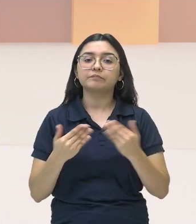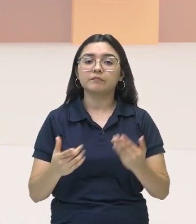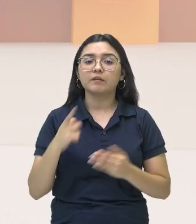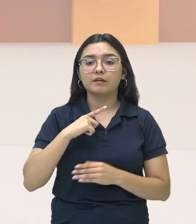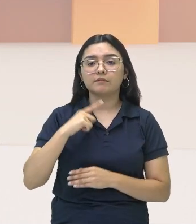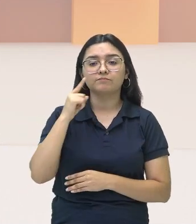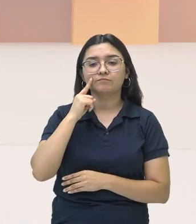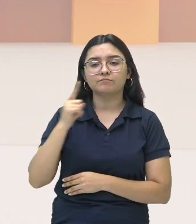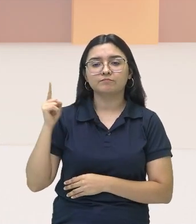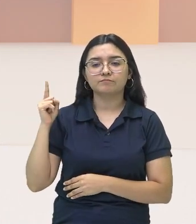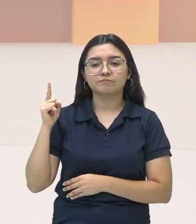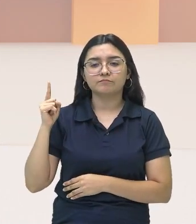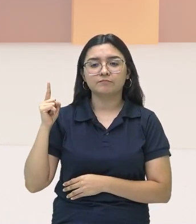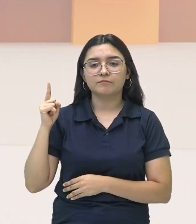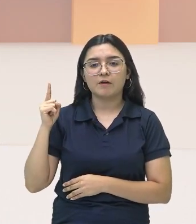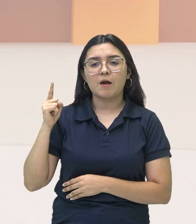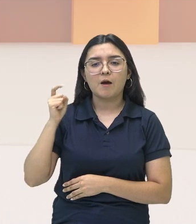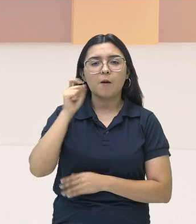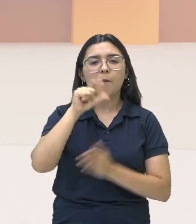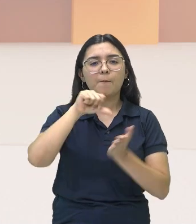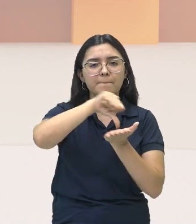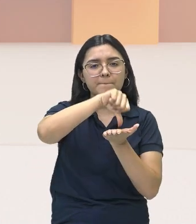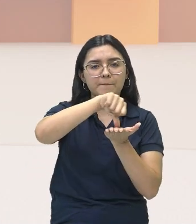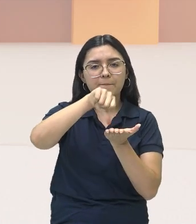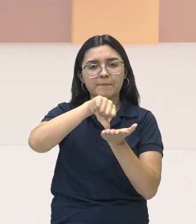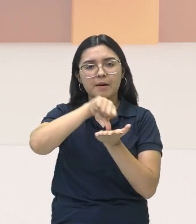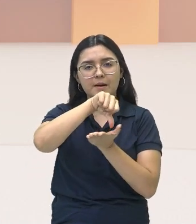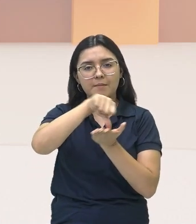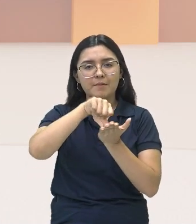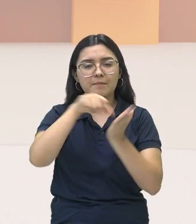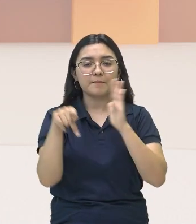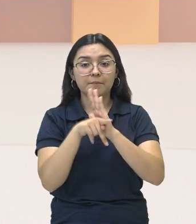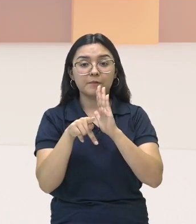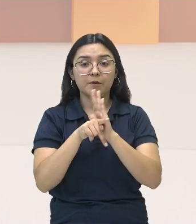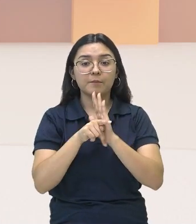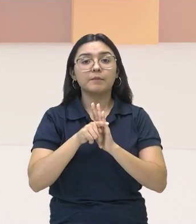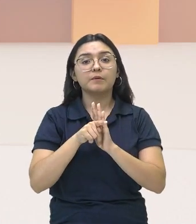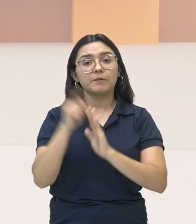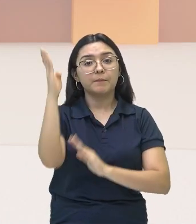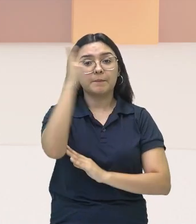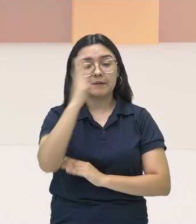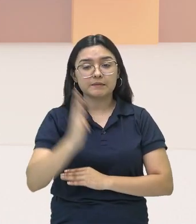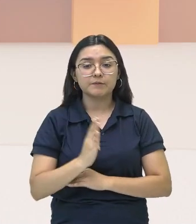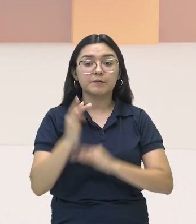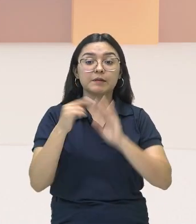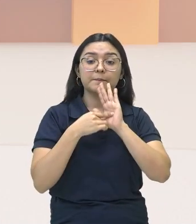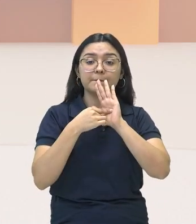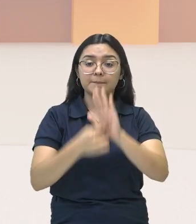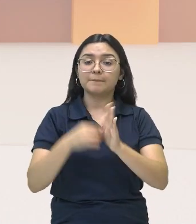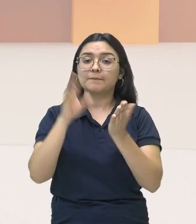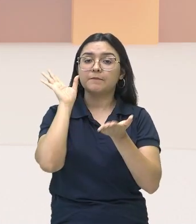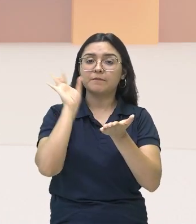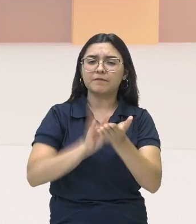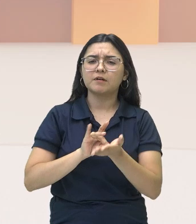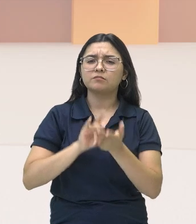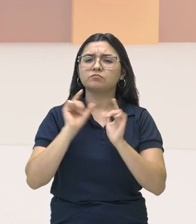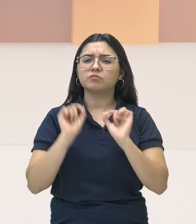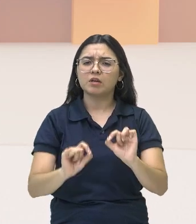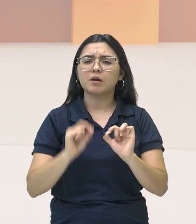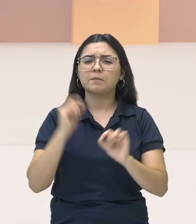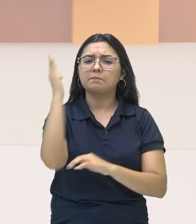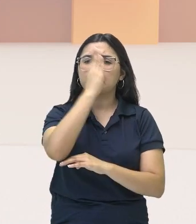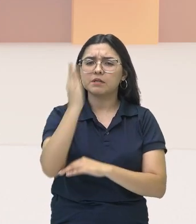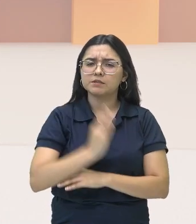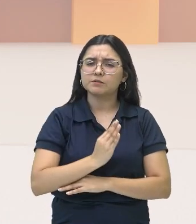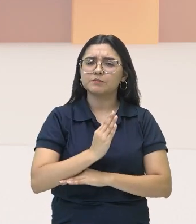acho tão bonitinho esse mapa, né? Tão interessante, porque ele mostra o quê? O que é o Brasil, essa mistura